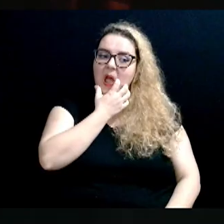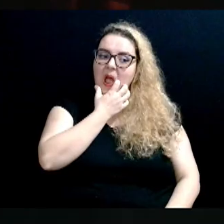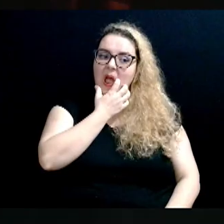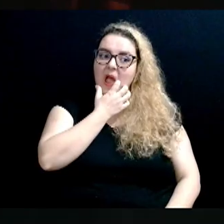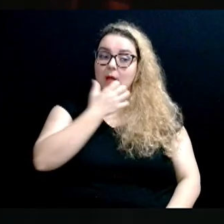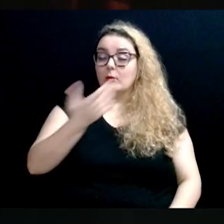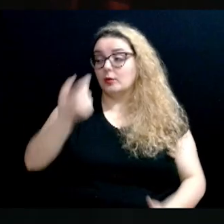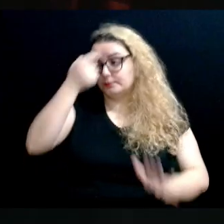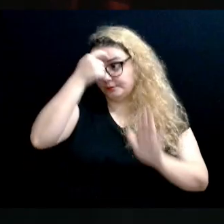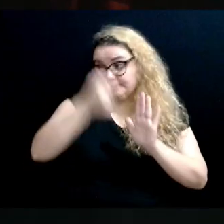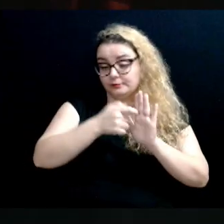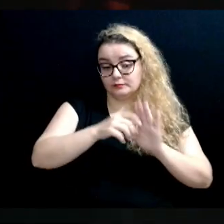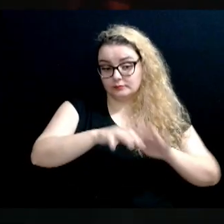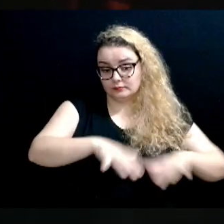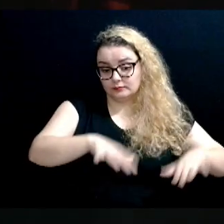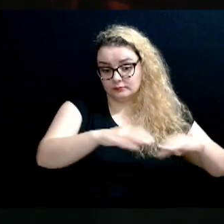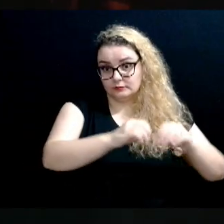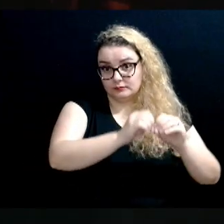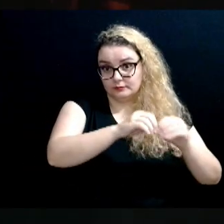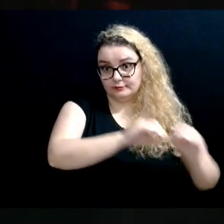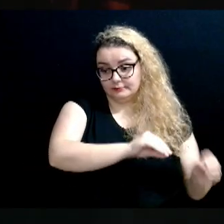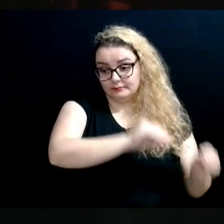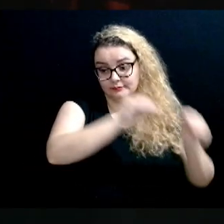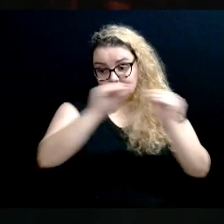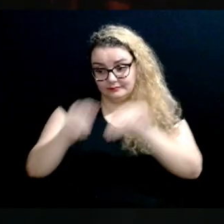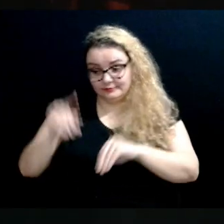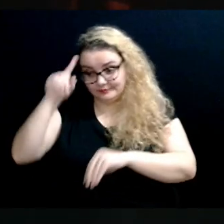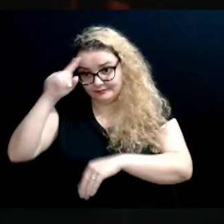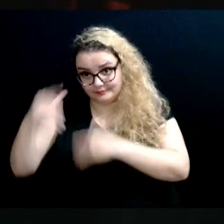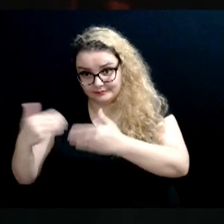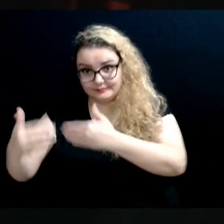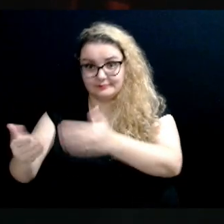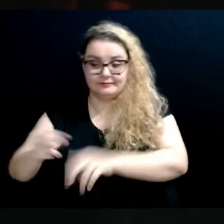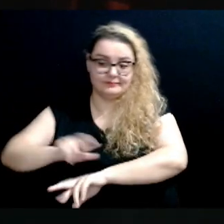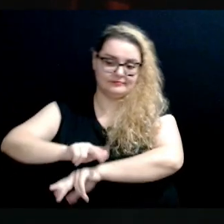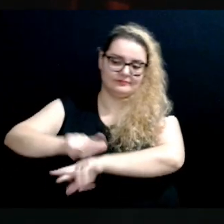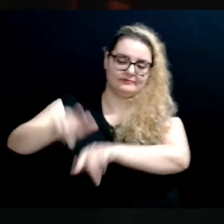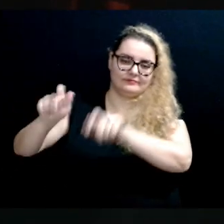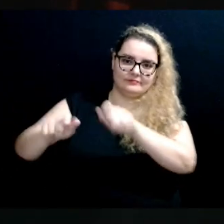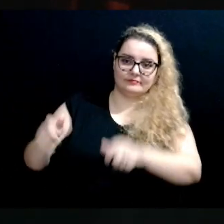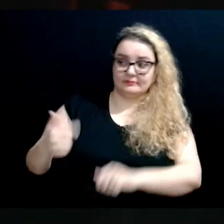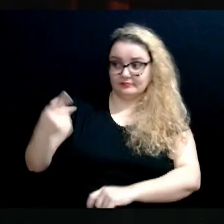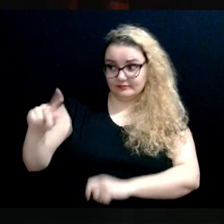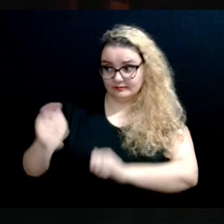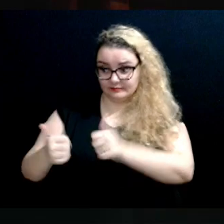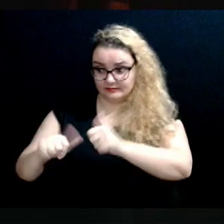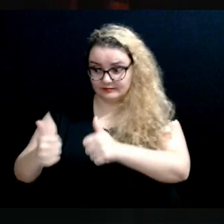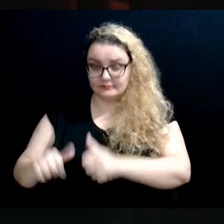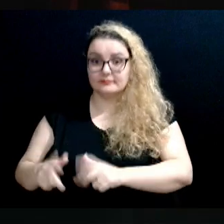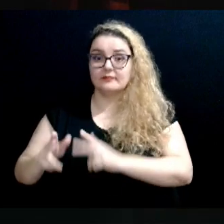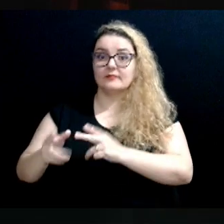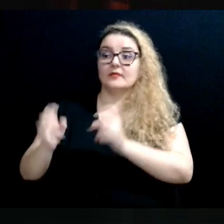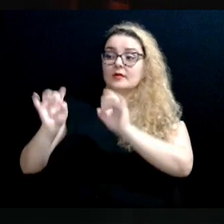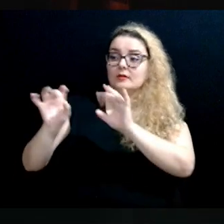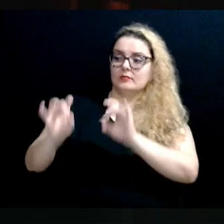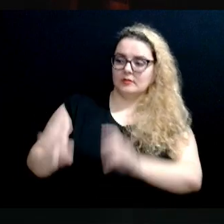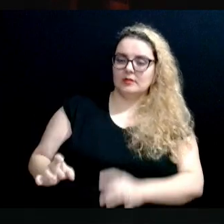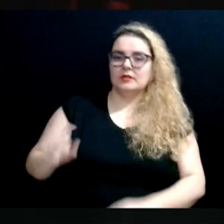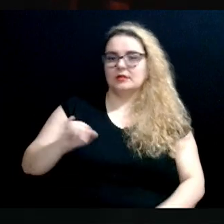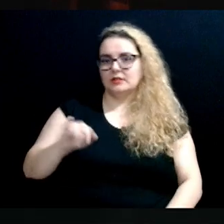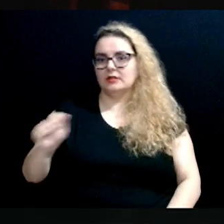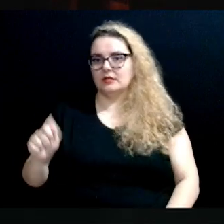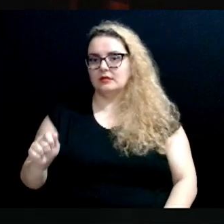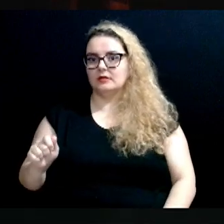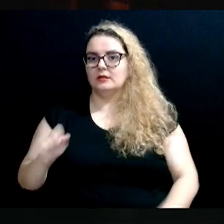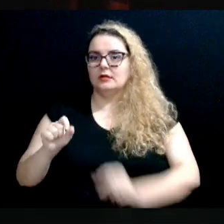laboratórios, e hoje faz parte da rotina de milhões de pessoas. Na sua avaliação, como especialista em IA, o que explica essa